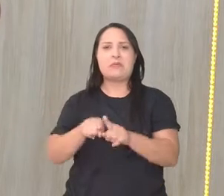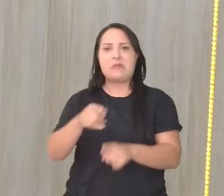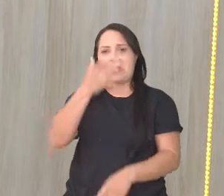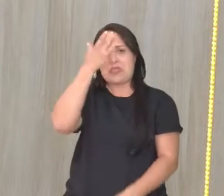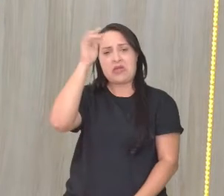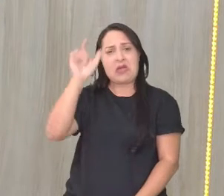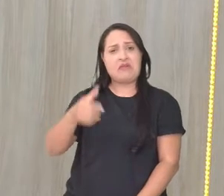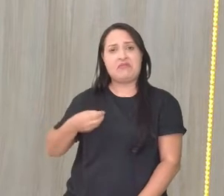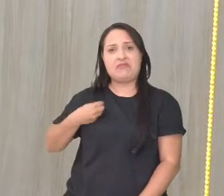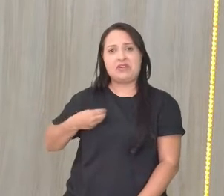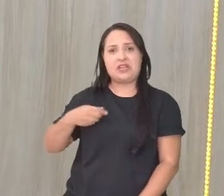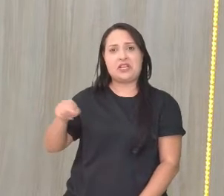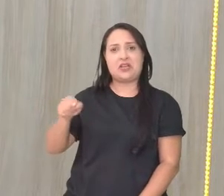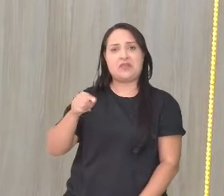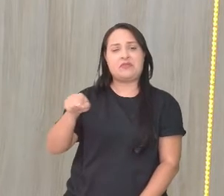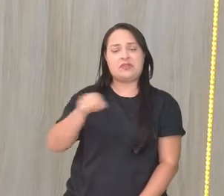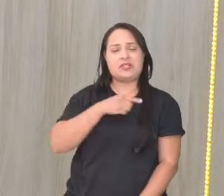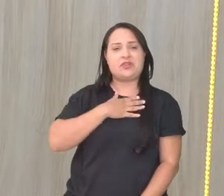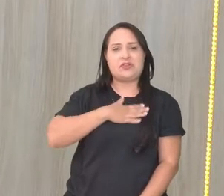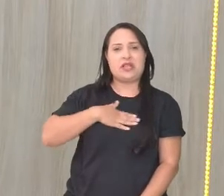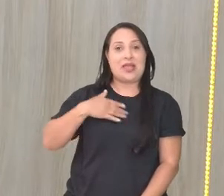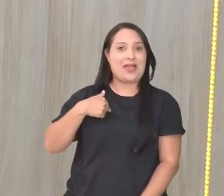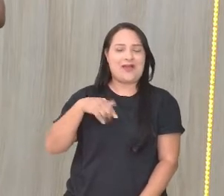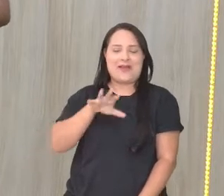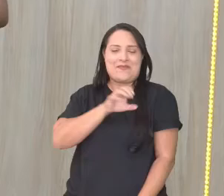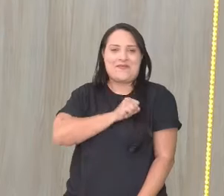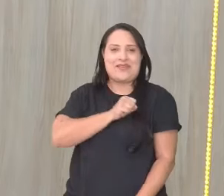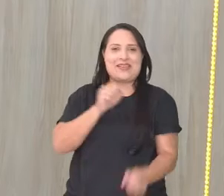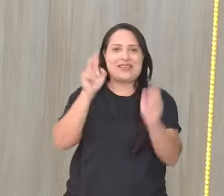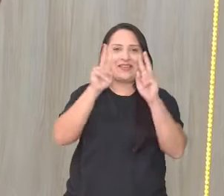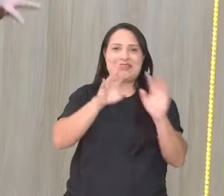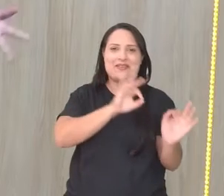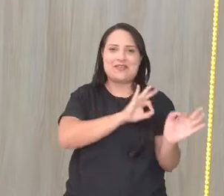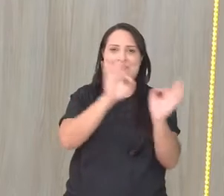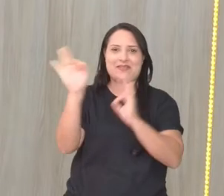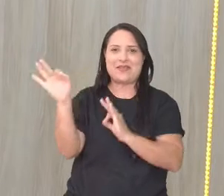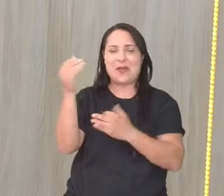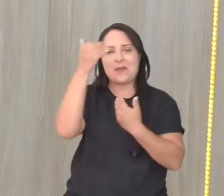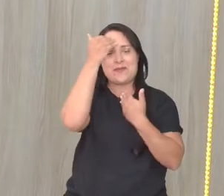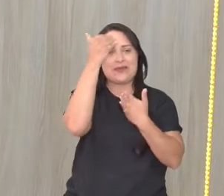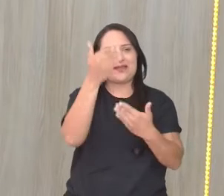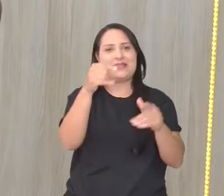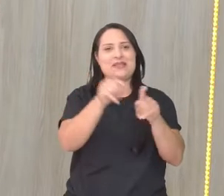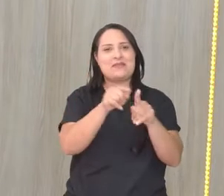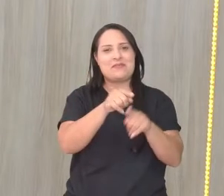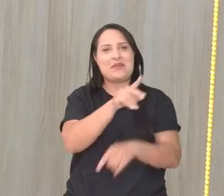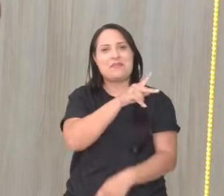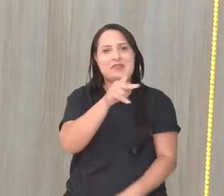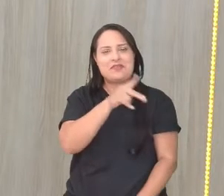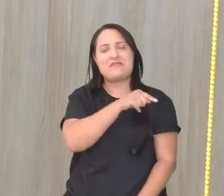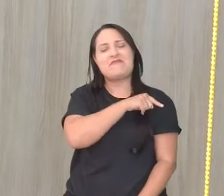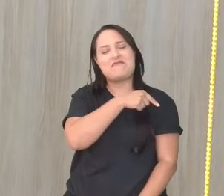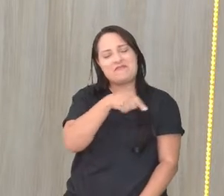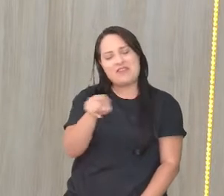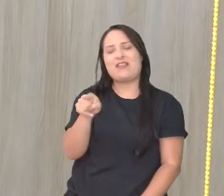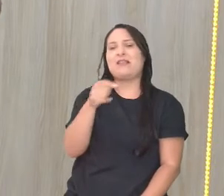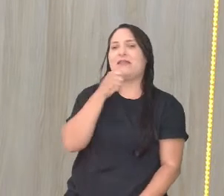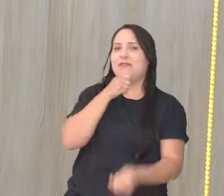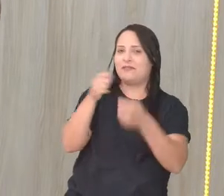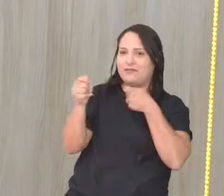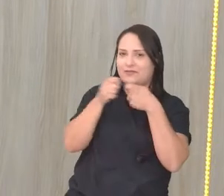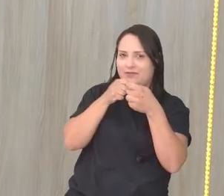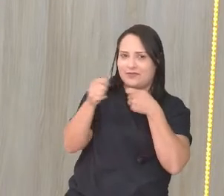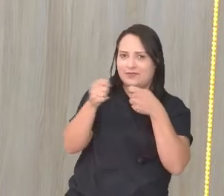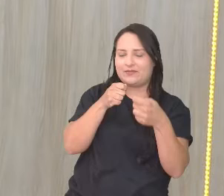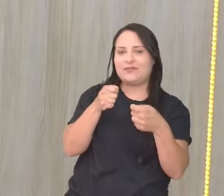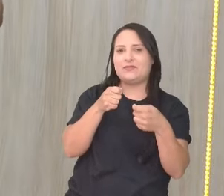vocês tenham gostado bastante e eu adorei assistir, tá certo? Obrigada também à professora Camille Borba, que foi lá, entrevistou o artista e trouxe